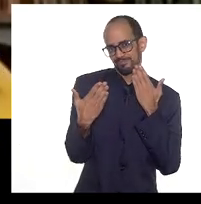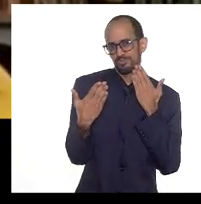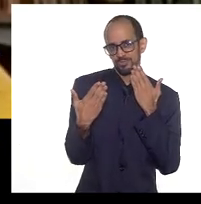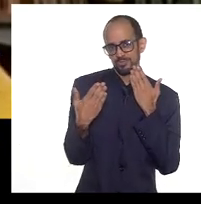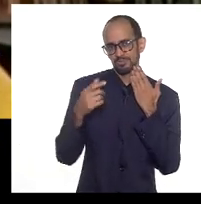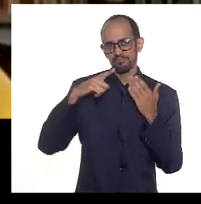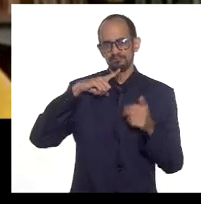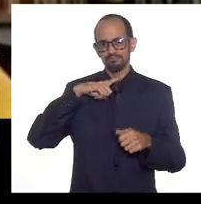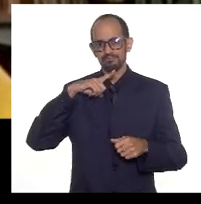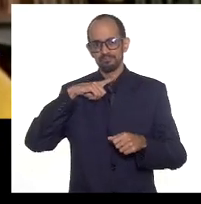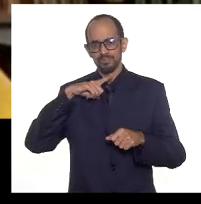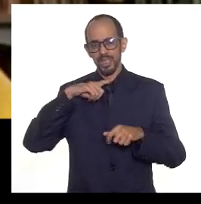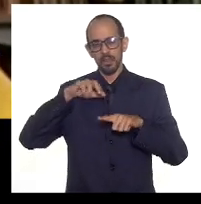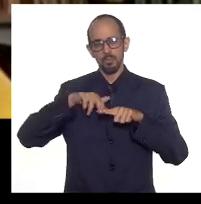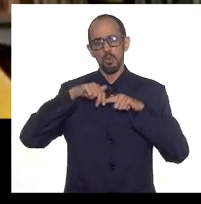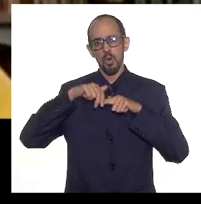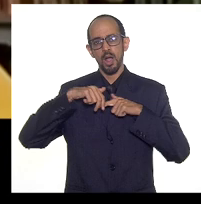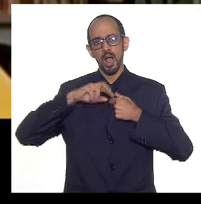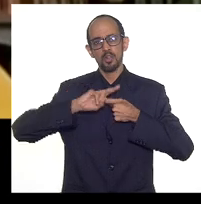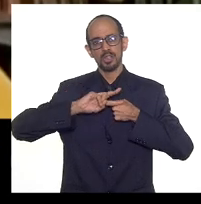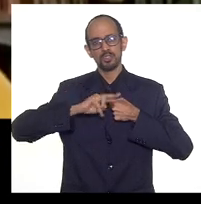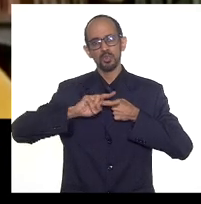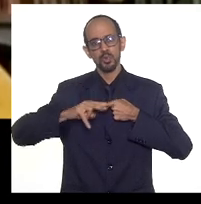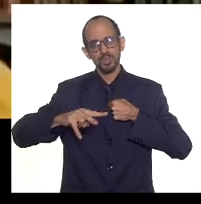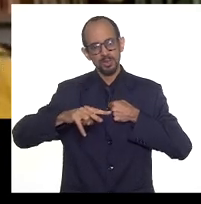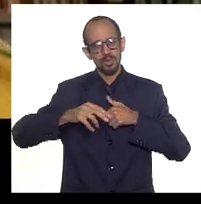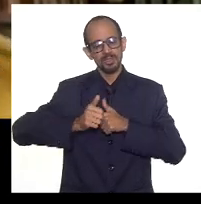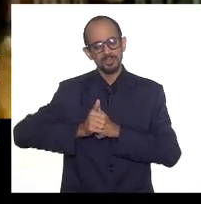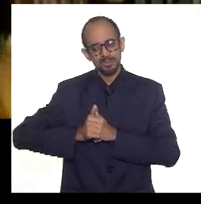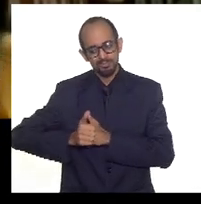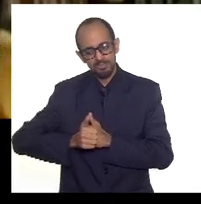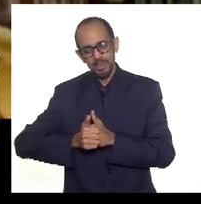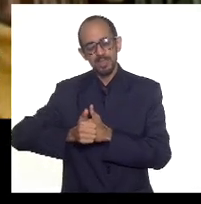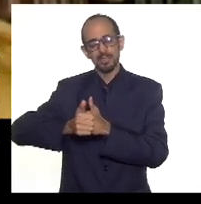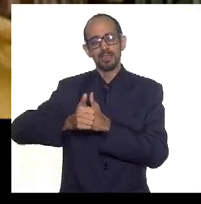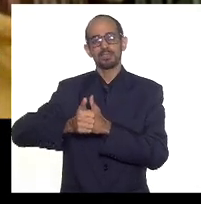de uma história, né, de perseguição.